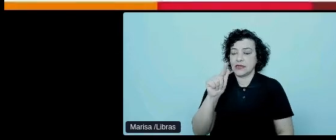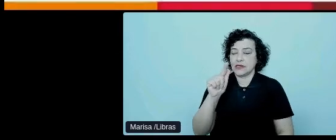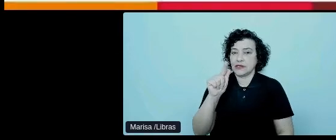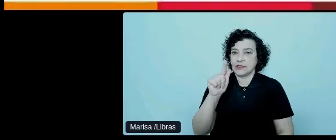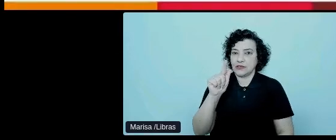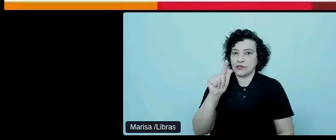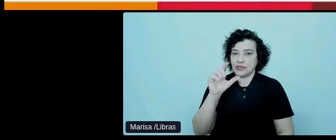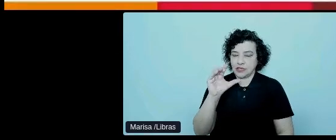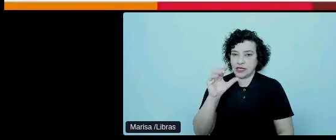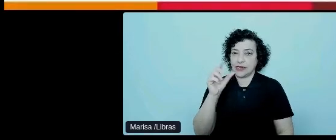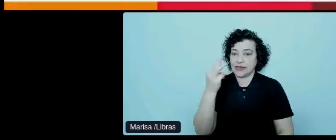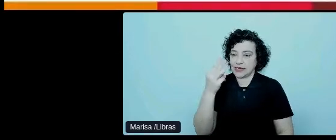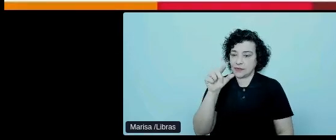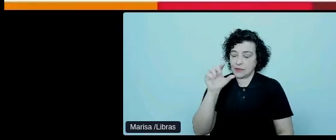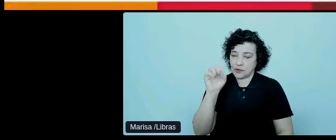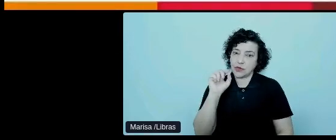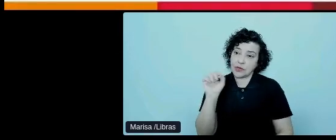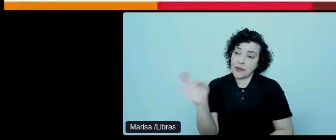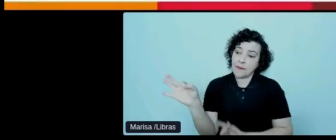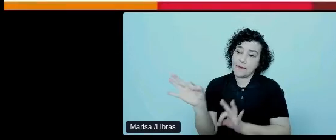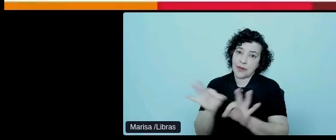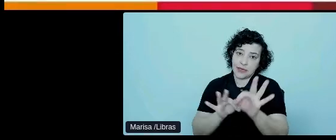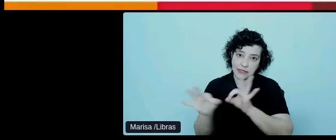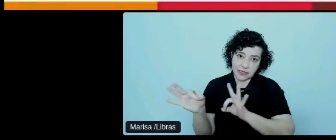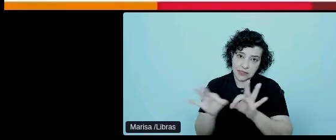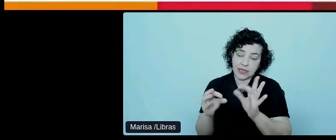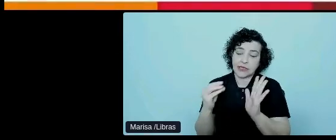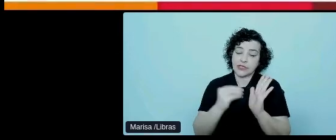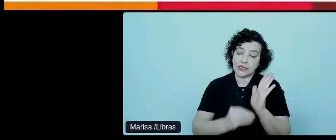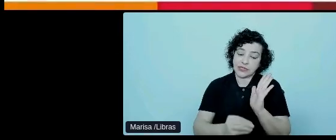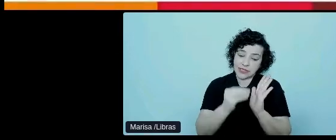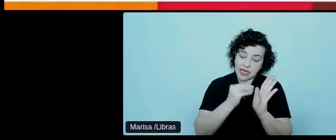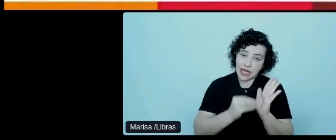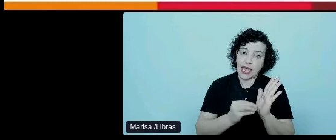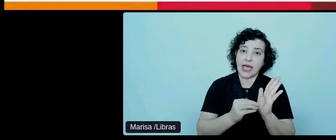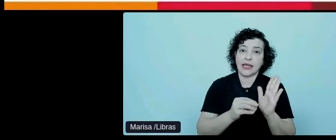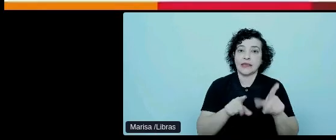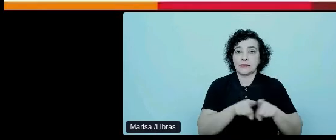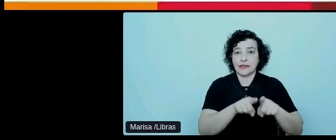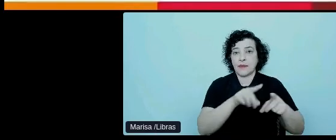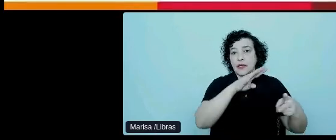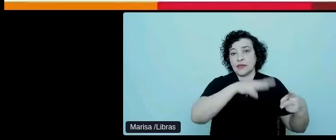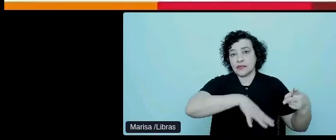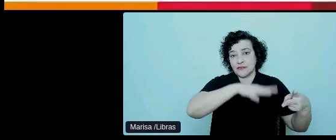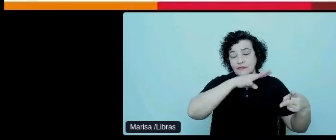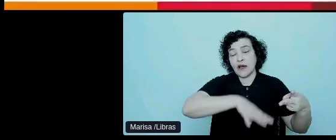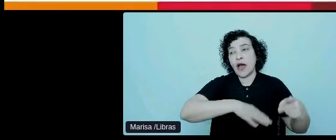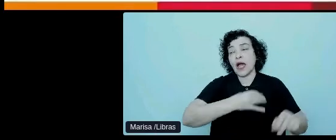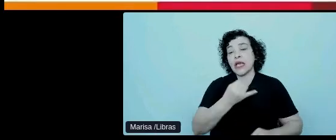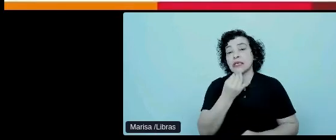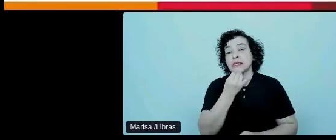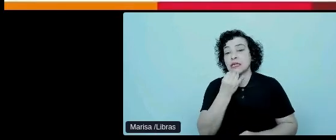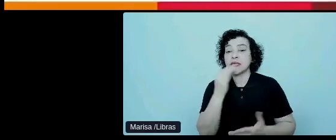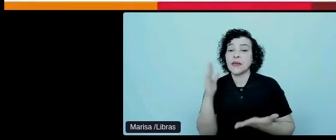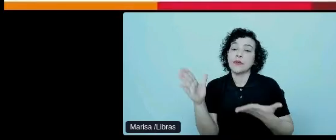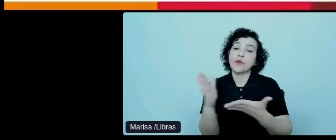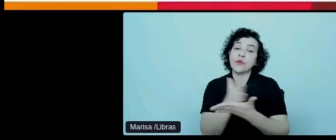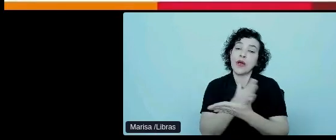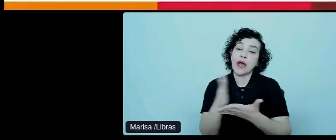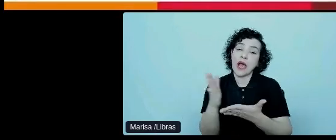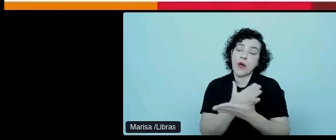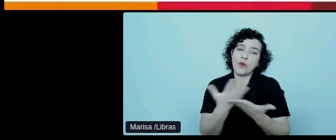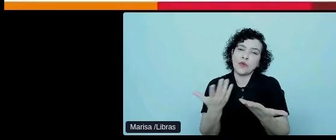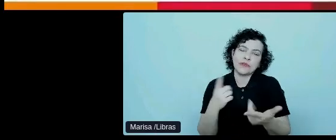dar ali a parte de planejamento, de design, desenvolvimento e me dá alguns exemplos. Aliás, ela está me dando